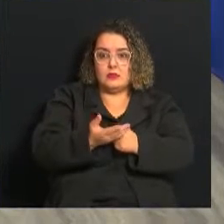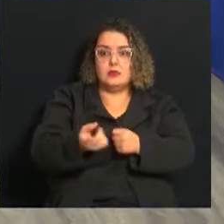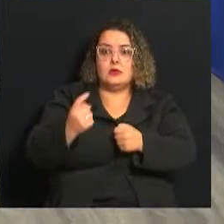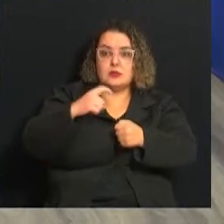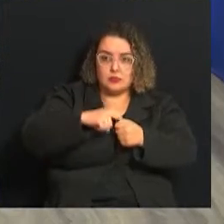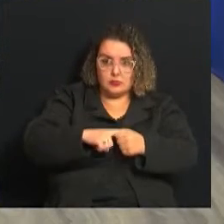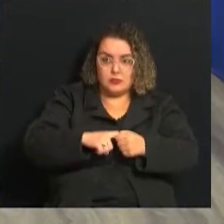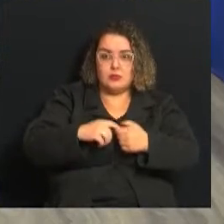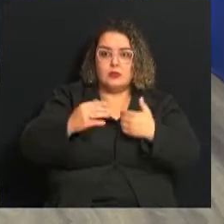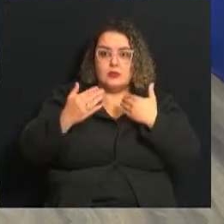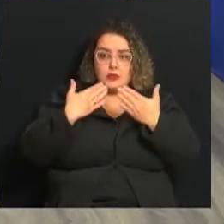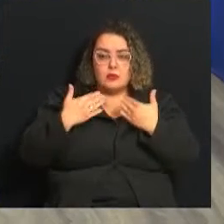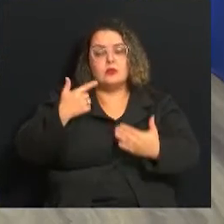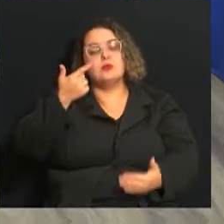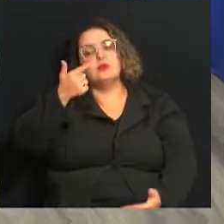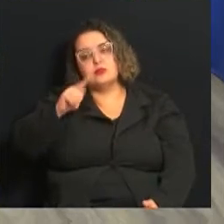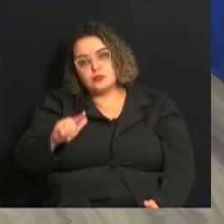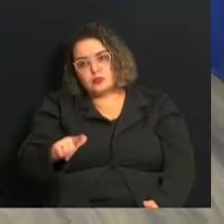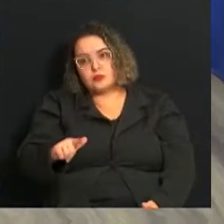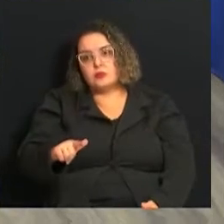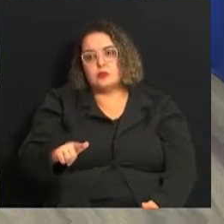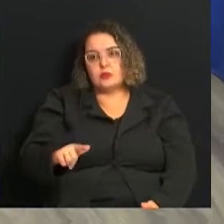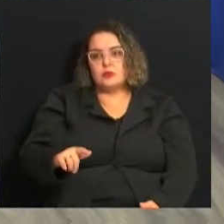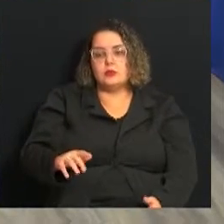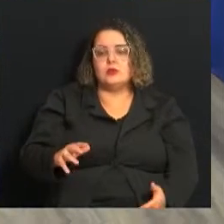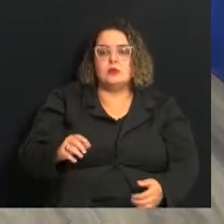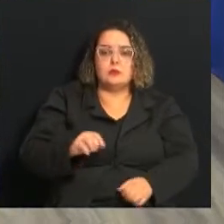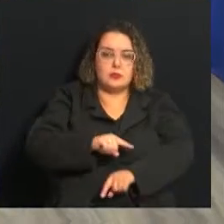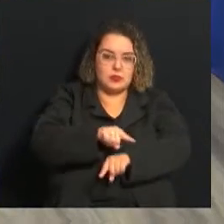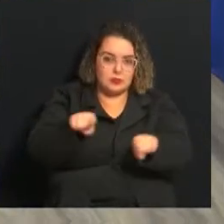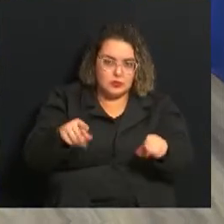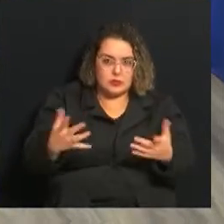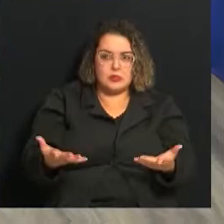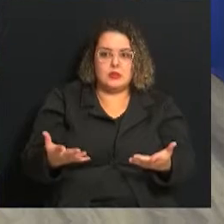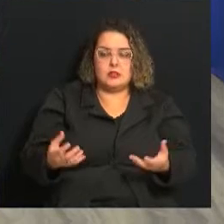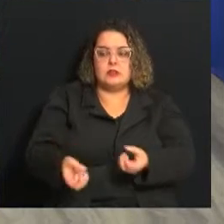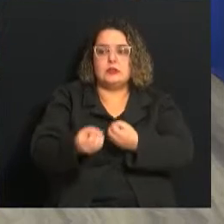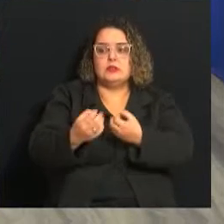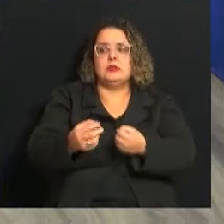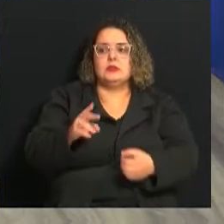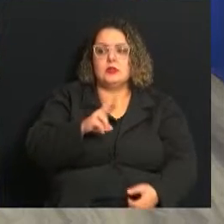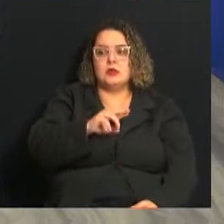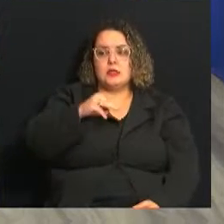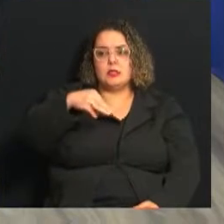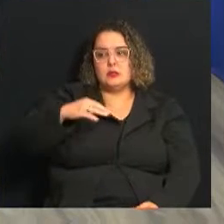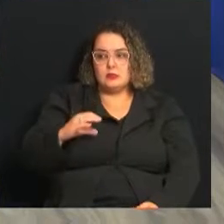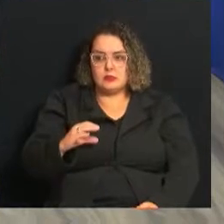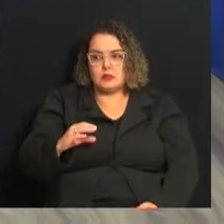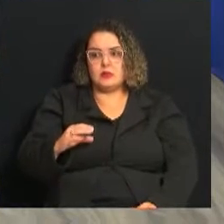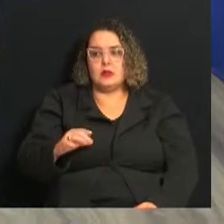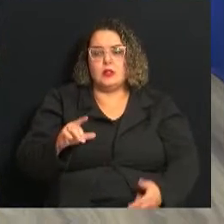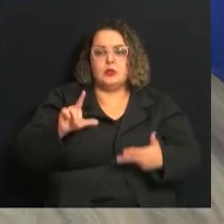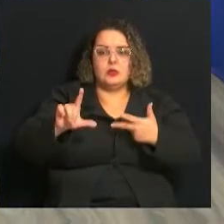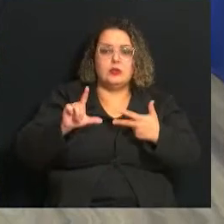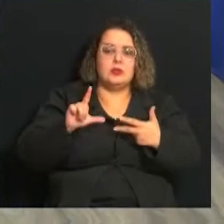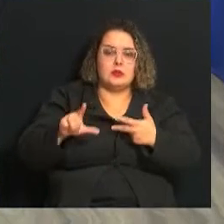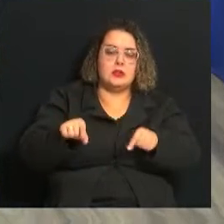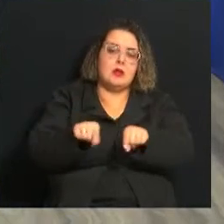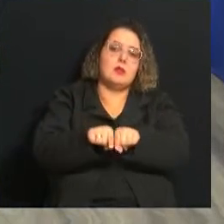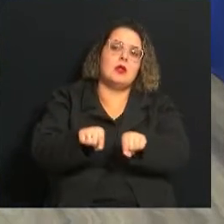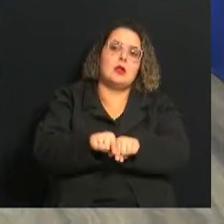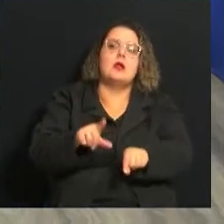gente continua atualizando aqui para você as informações da Metrópole de Campinas, do Legislativo também,